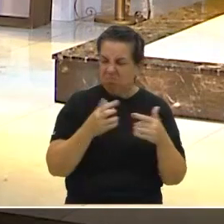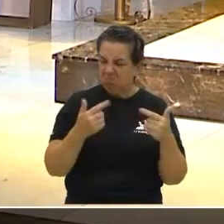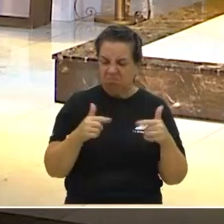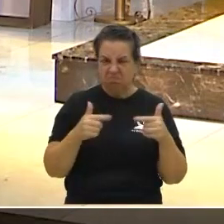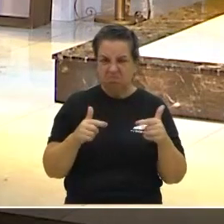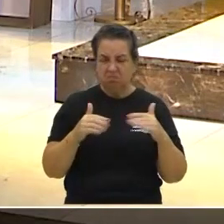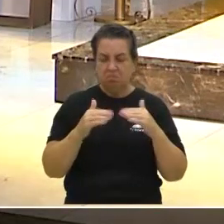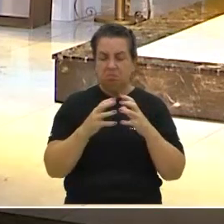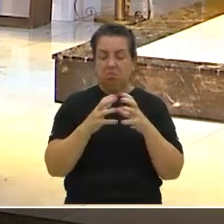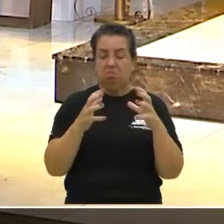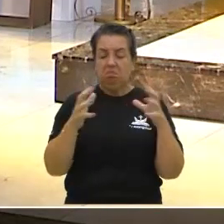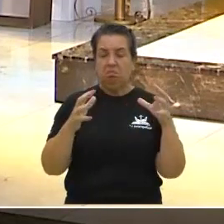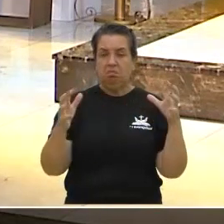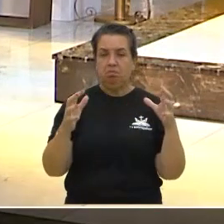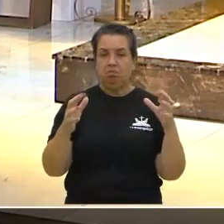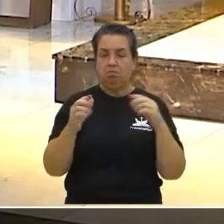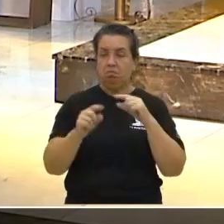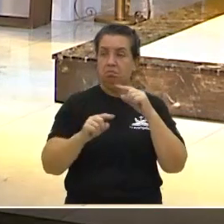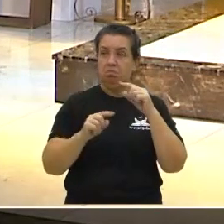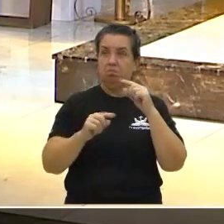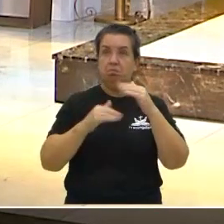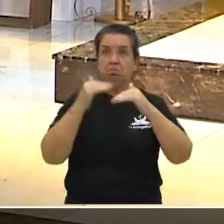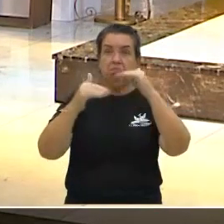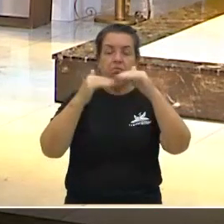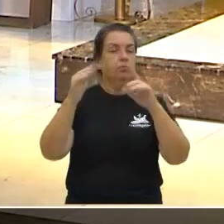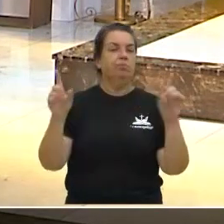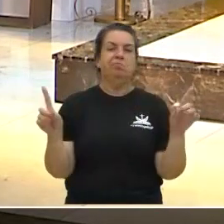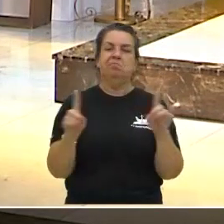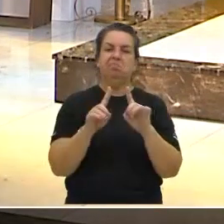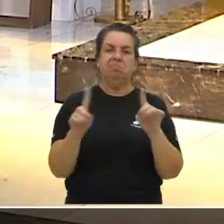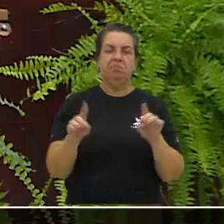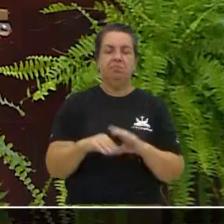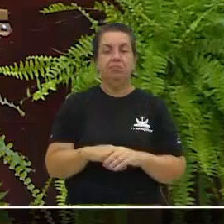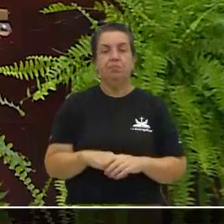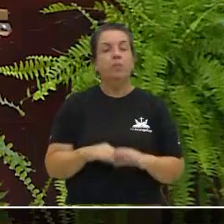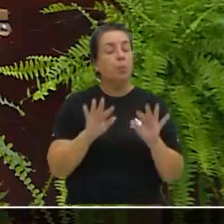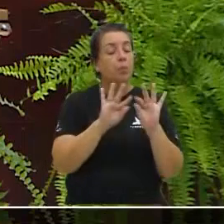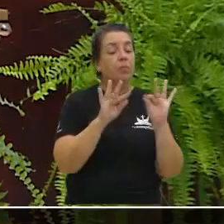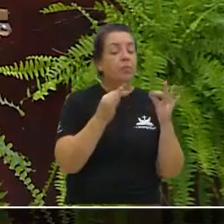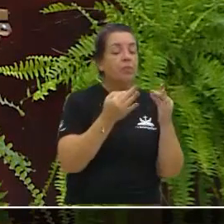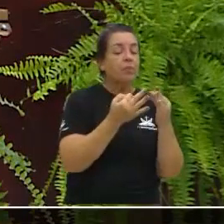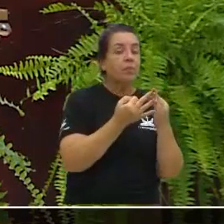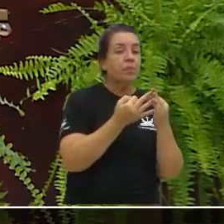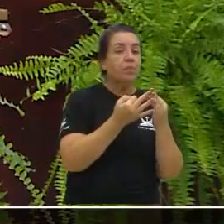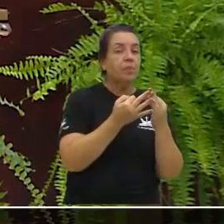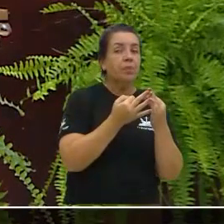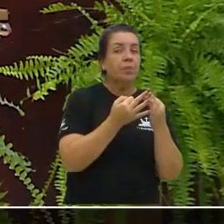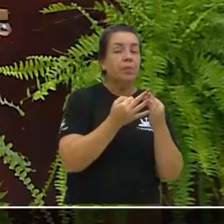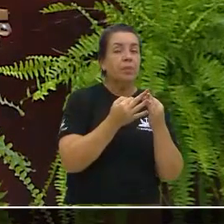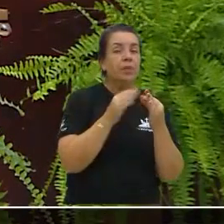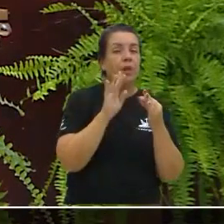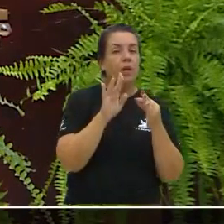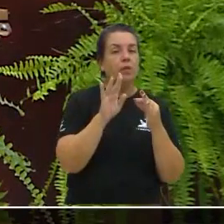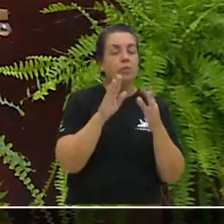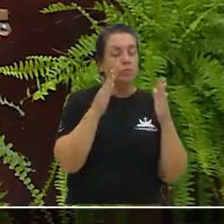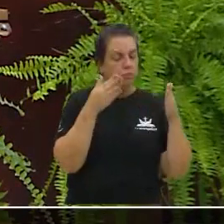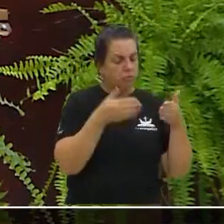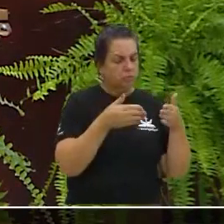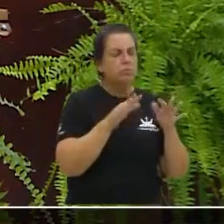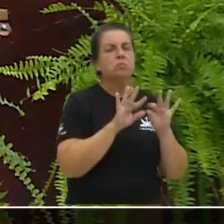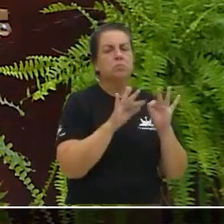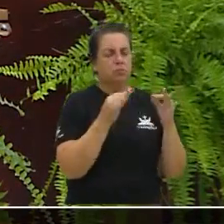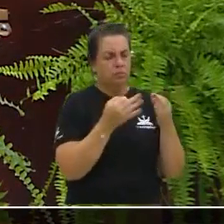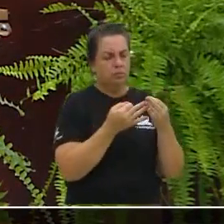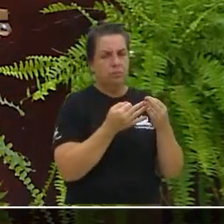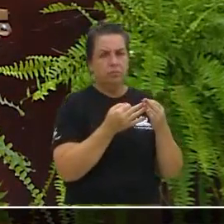não cresce. Na família, é só mudar o foco. A